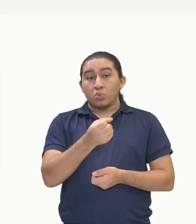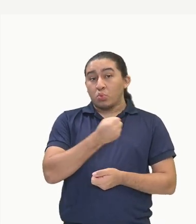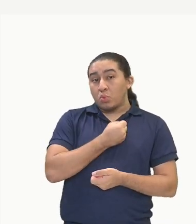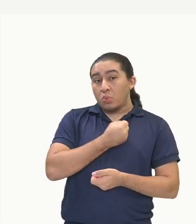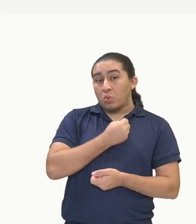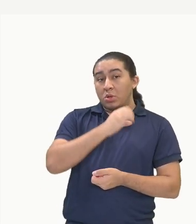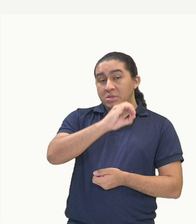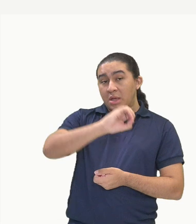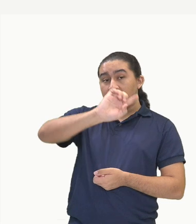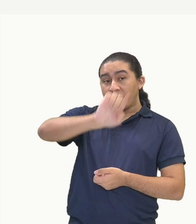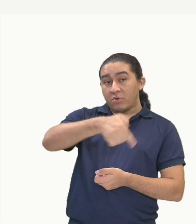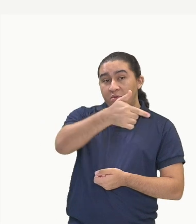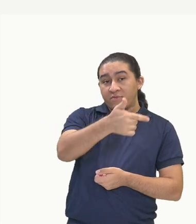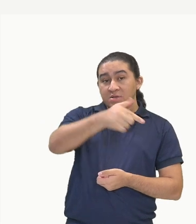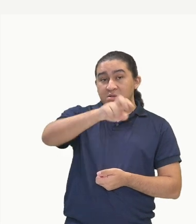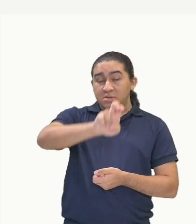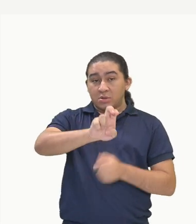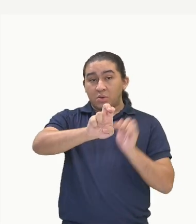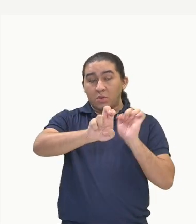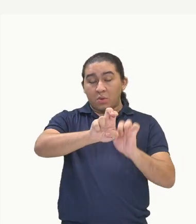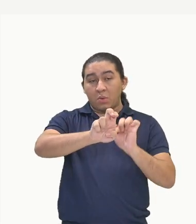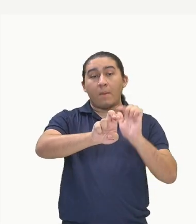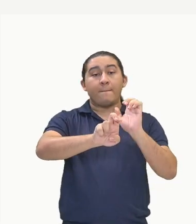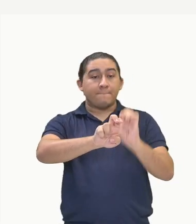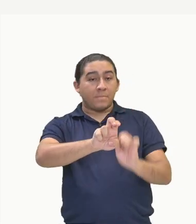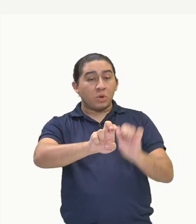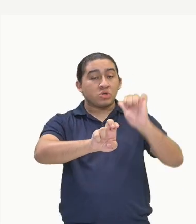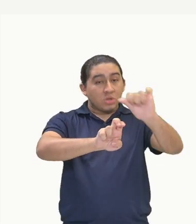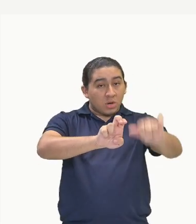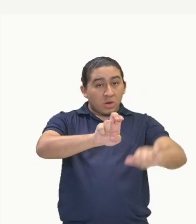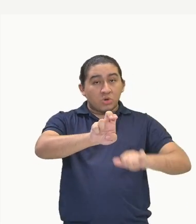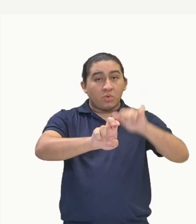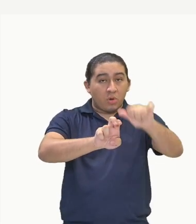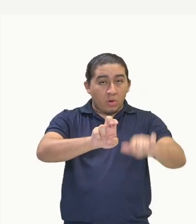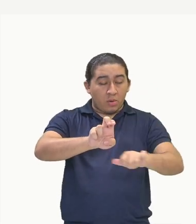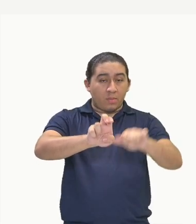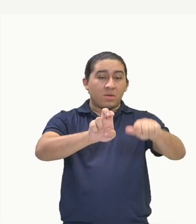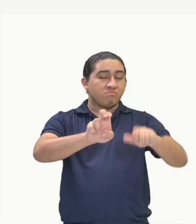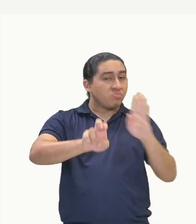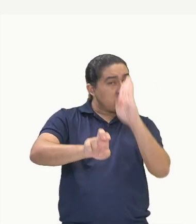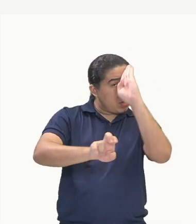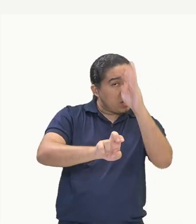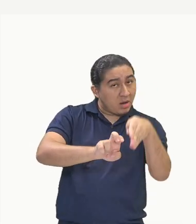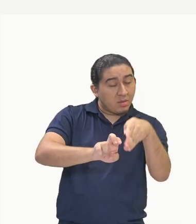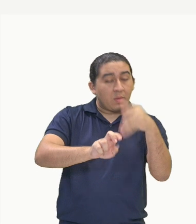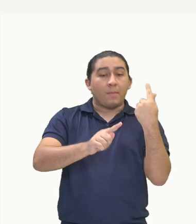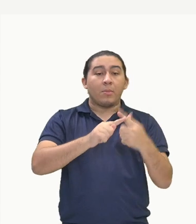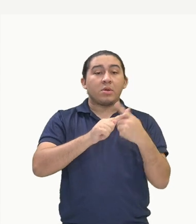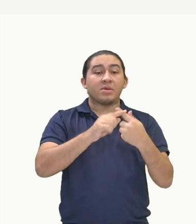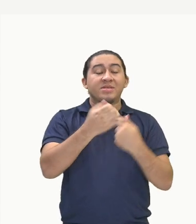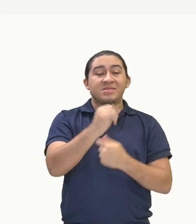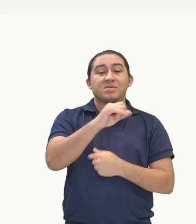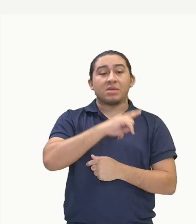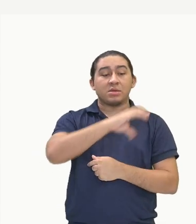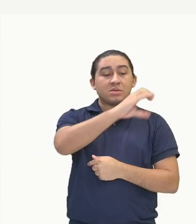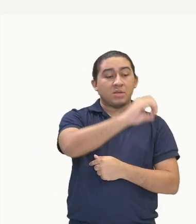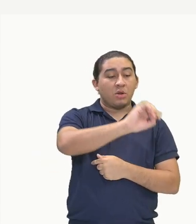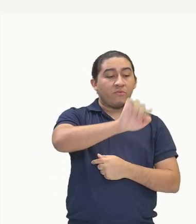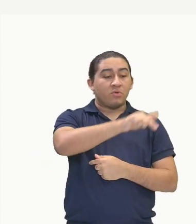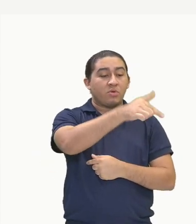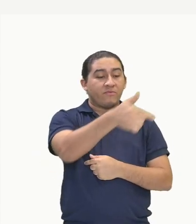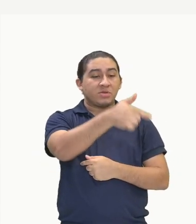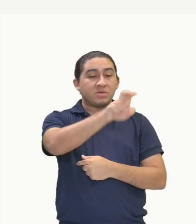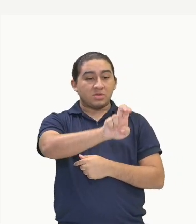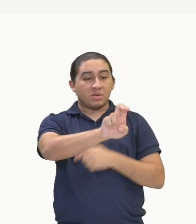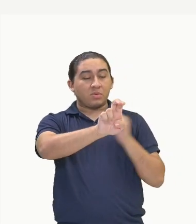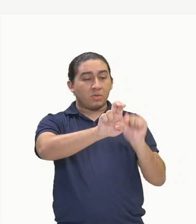passar esse número decimal para a fração decimal. Por quê? Porque se eu tenho 2 casas decimais aqui